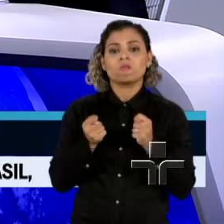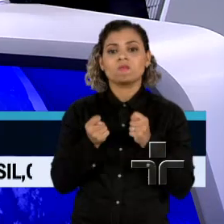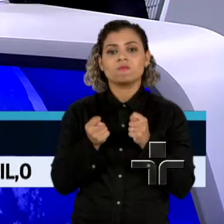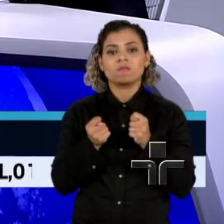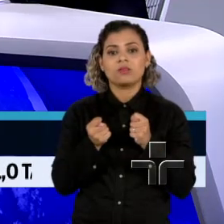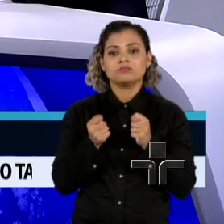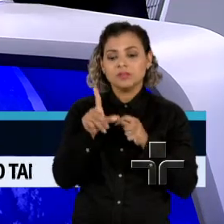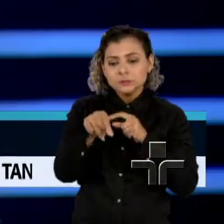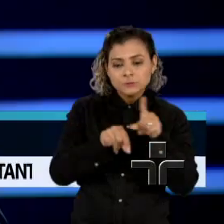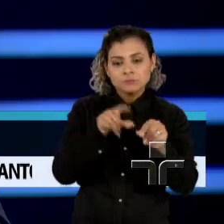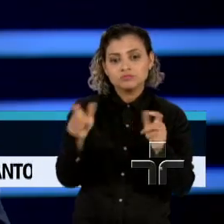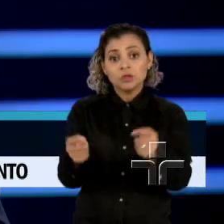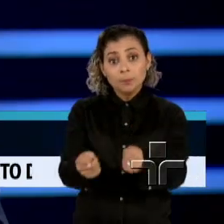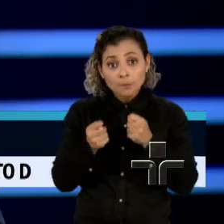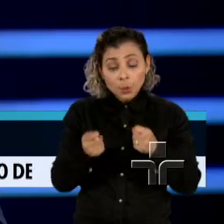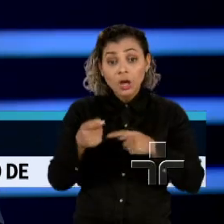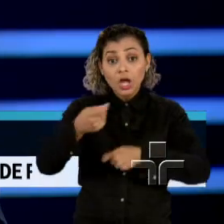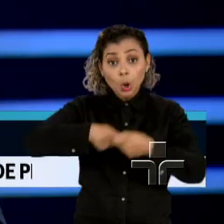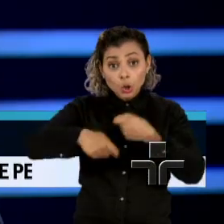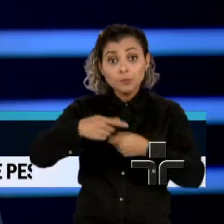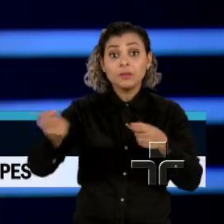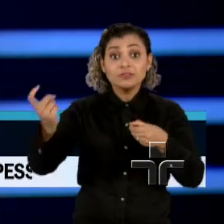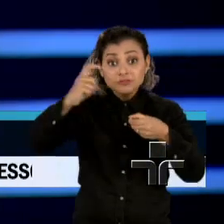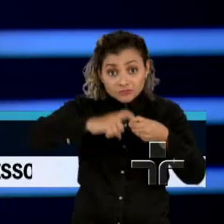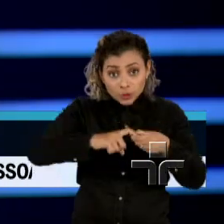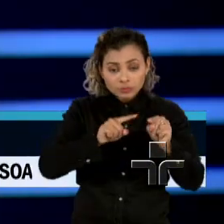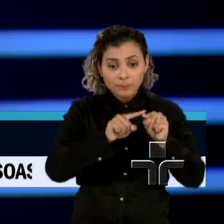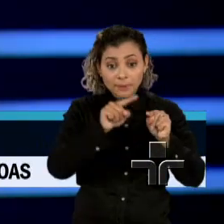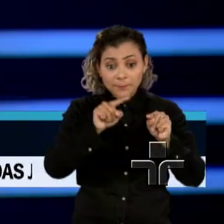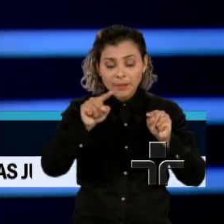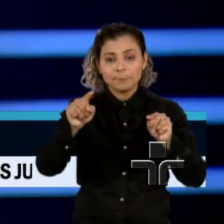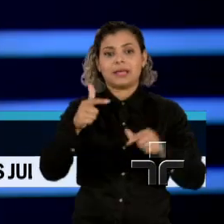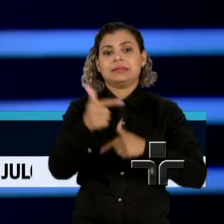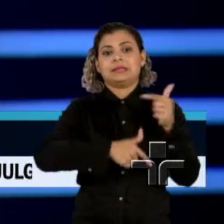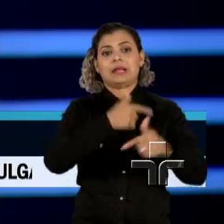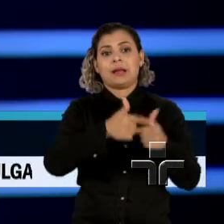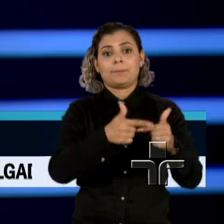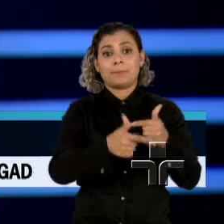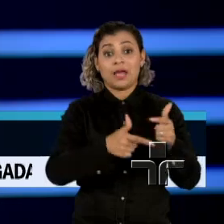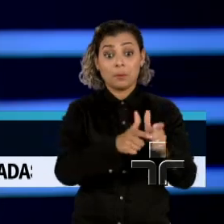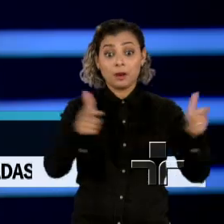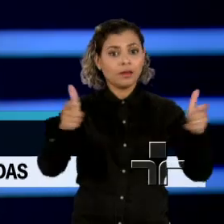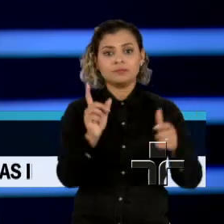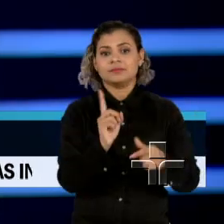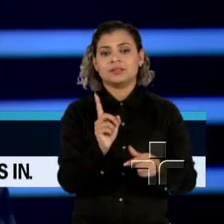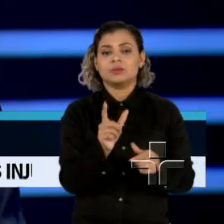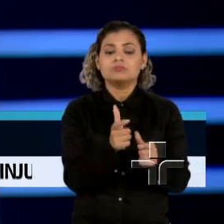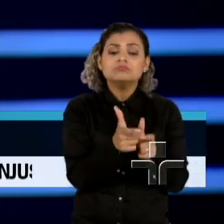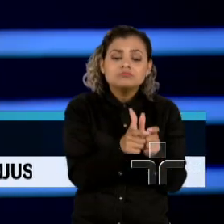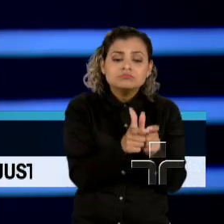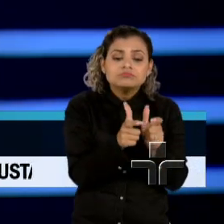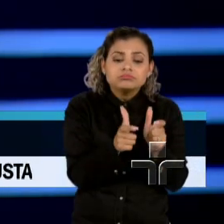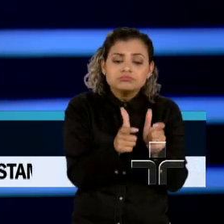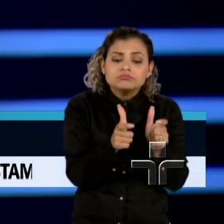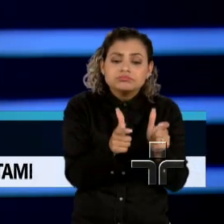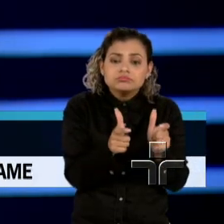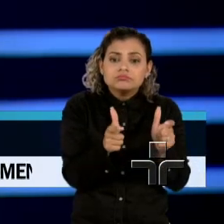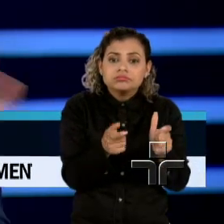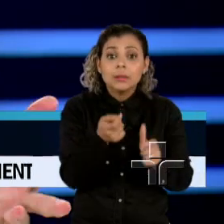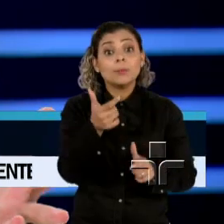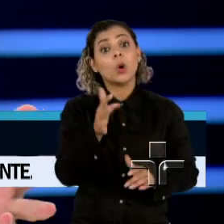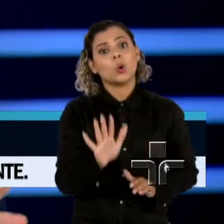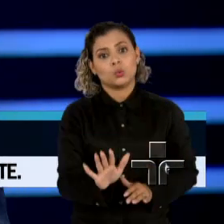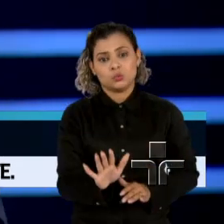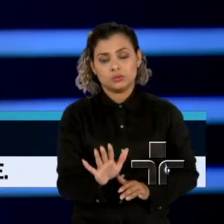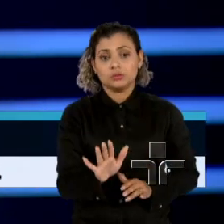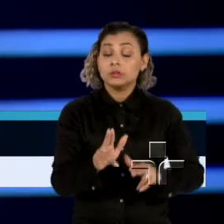quando retoma a economia, em geral, você retoma com menos emprego do que no período anterior, né, para as mesmas funções. Você ganhou eficiência nesse processo.